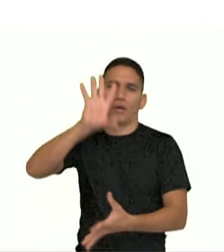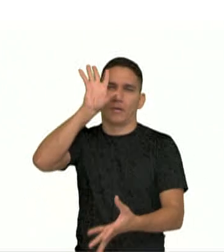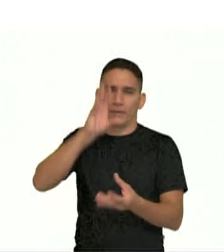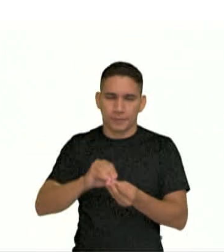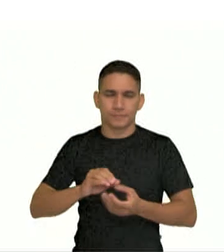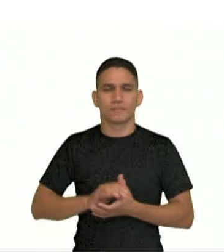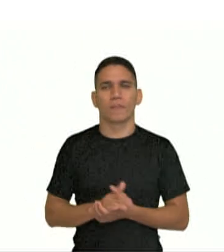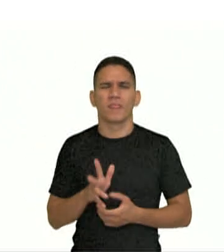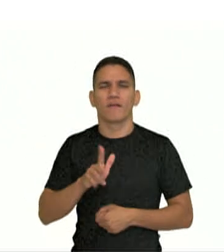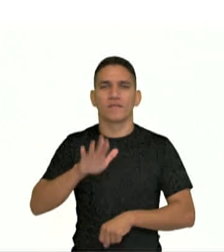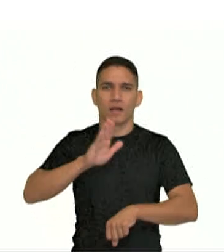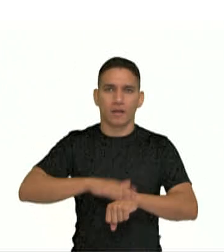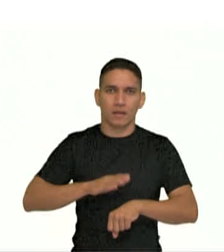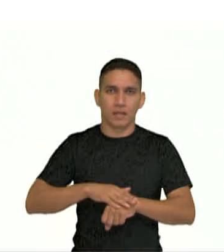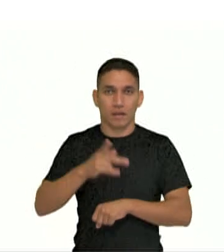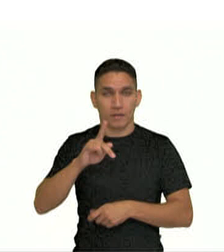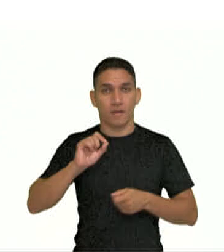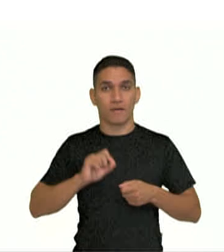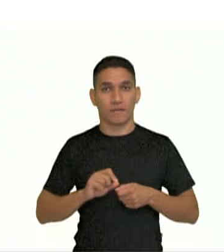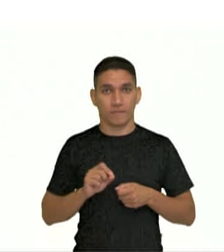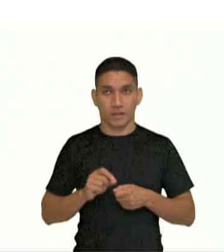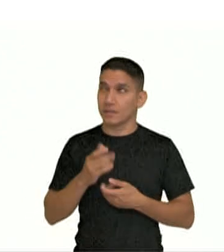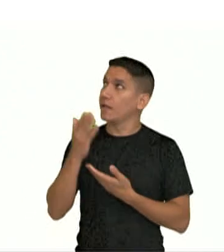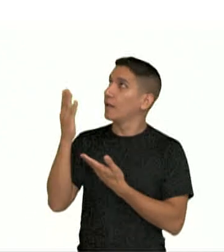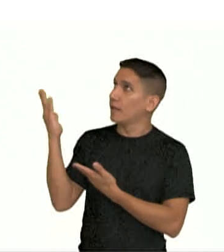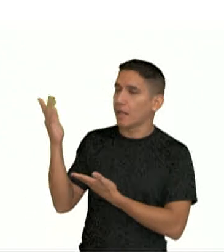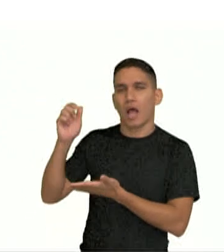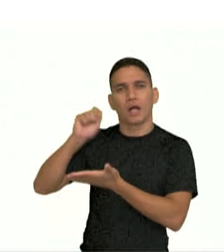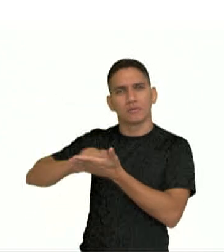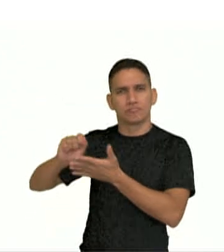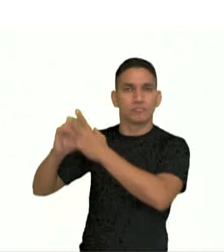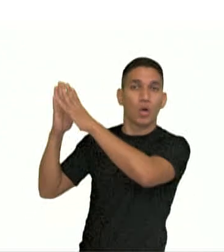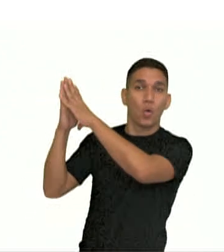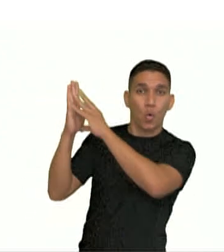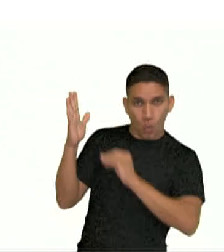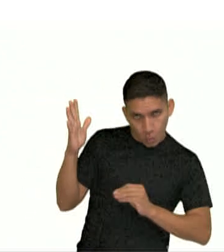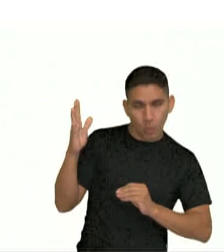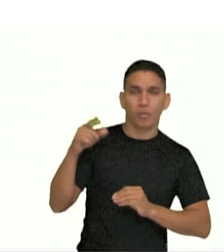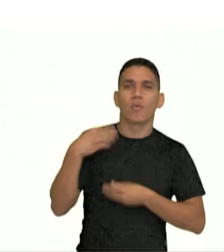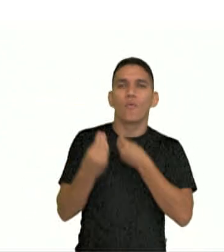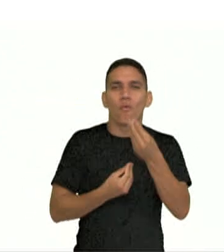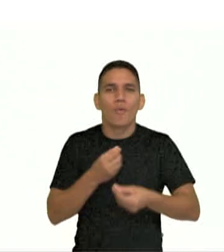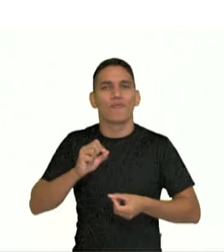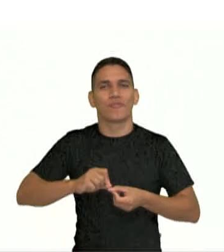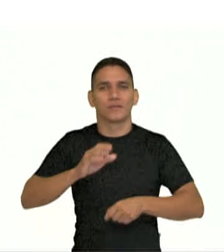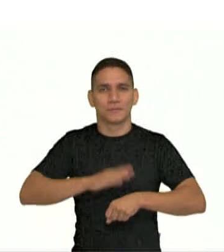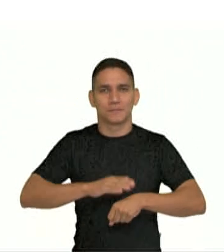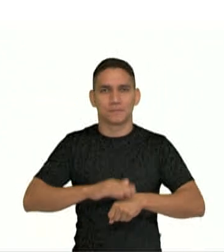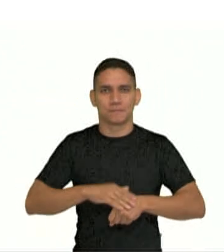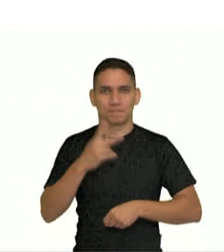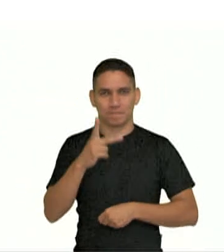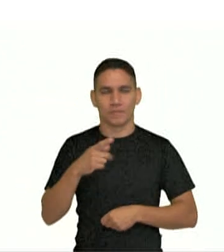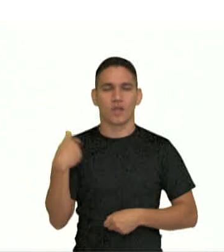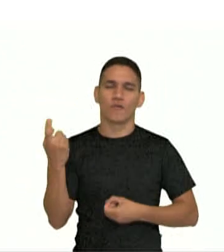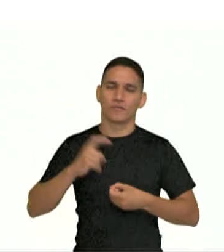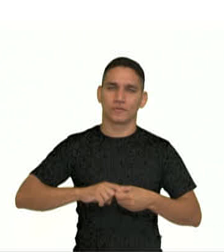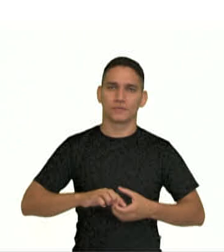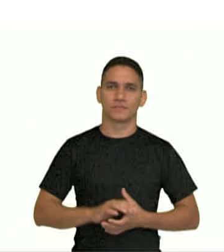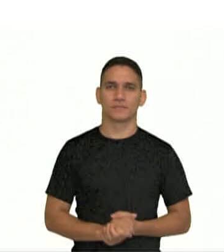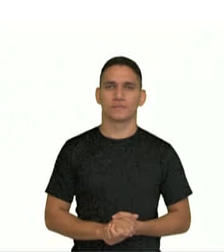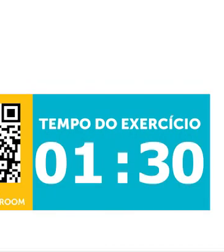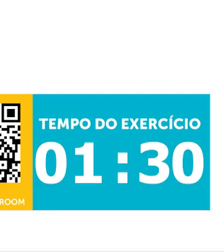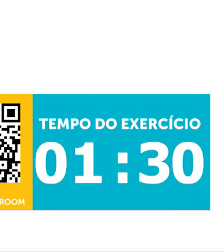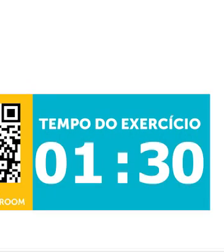eu vou deixar um tempo para vocês fazerem essas anotações, de como fazer um podcast. E eu logo volto.